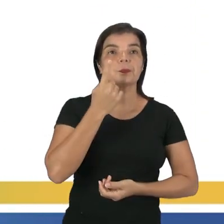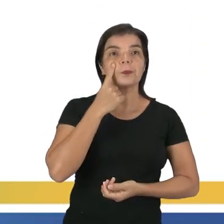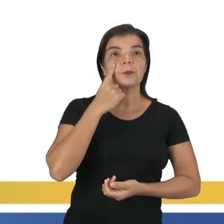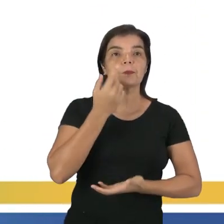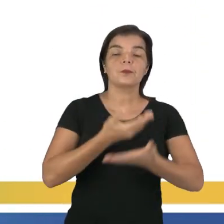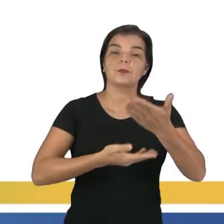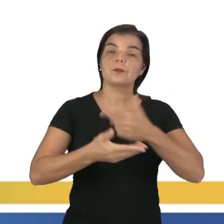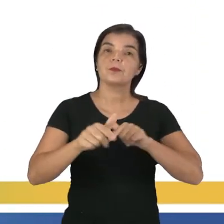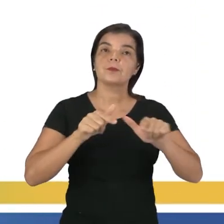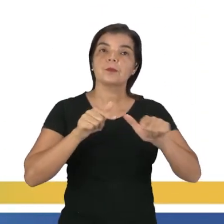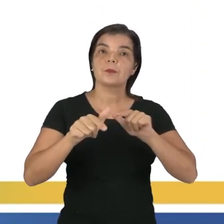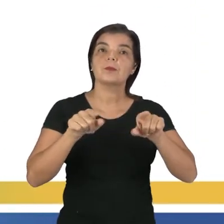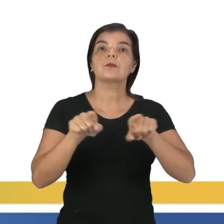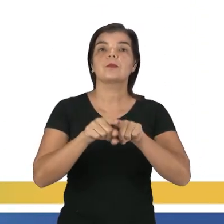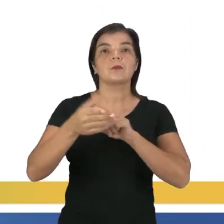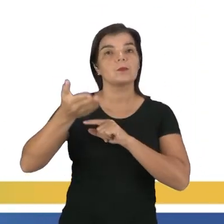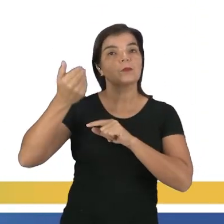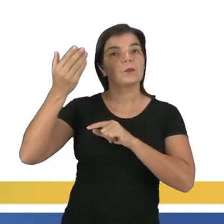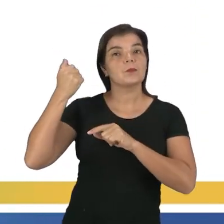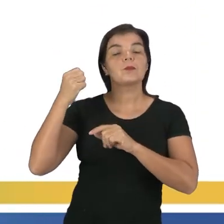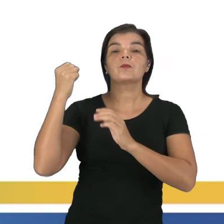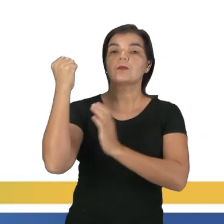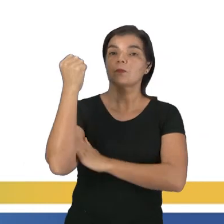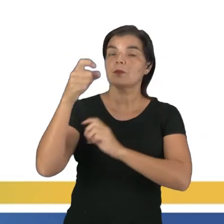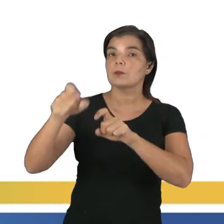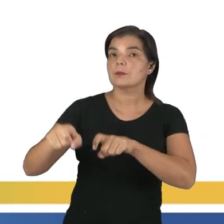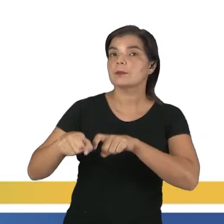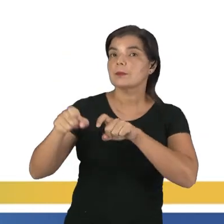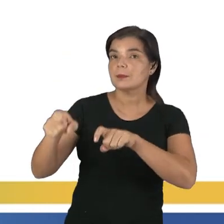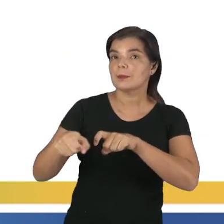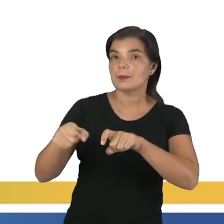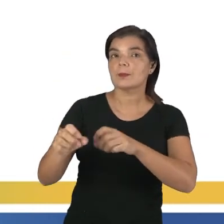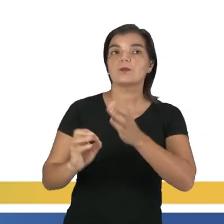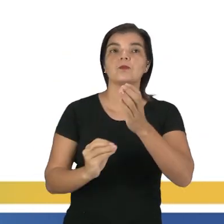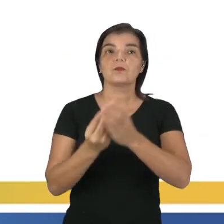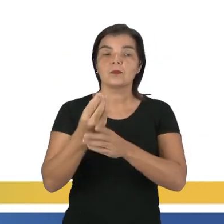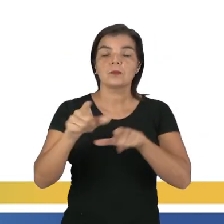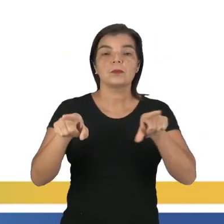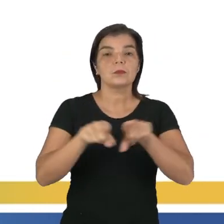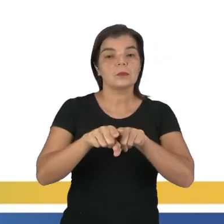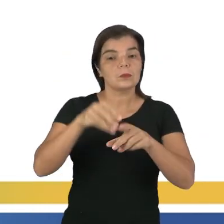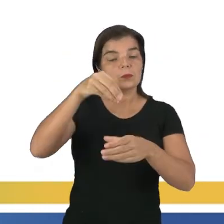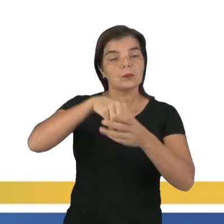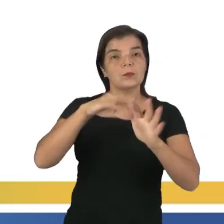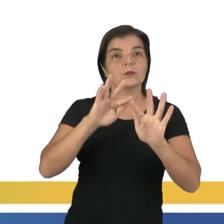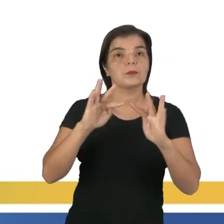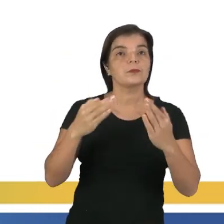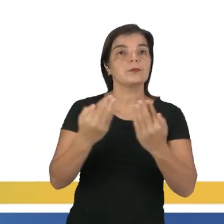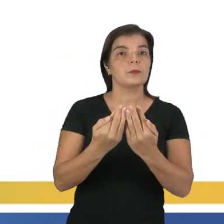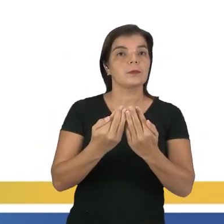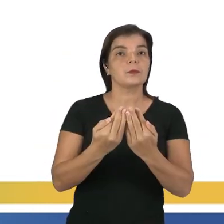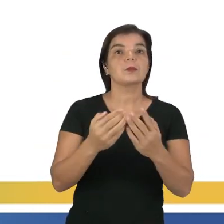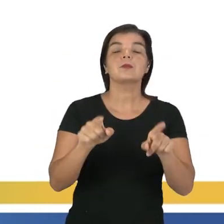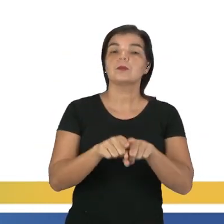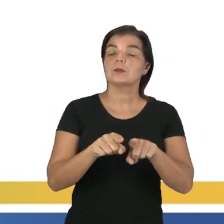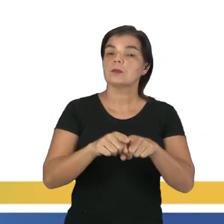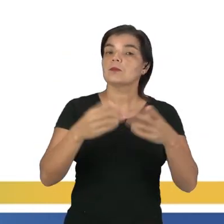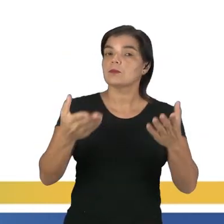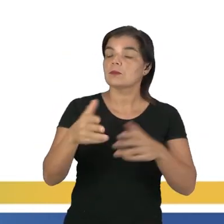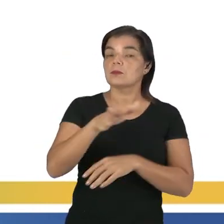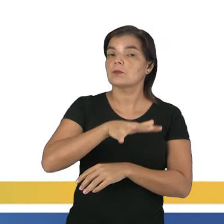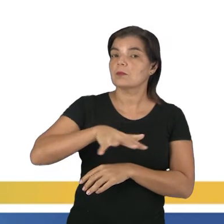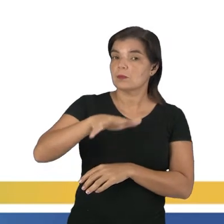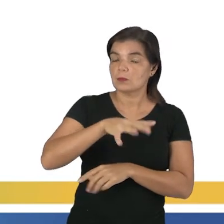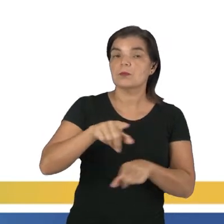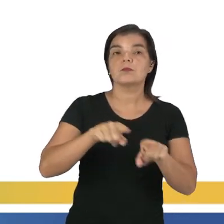Observem aí. As relações de trabalho anteriormente eram fortemente agrárias, constituídas dentro do âmbito familiar. Então,